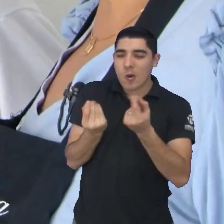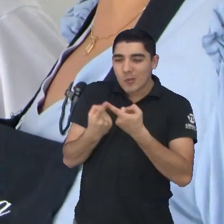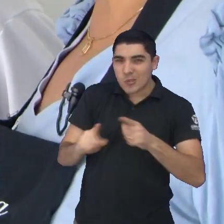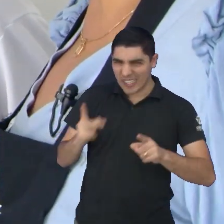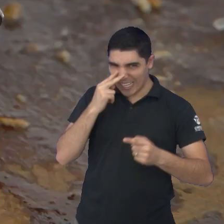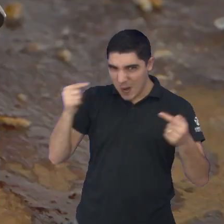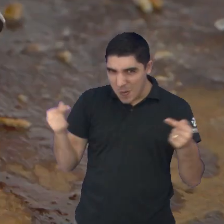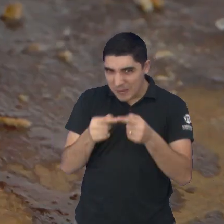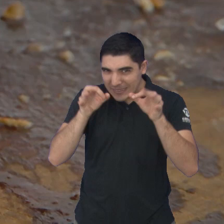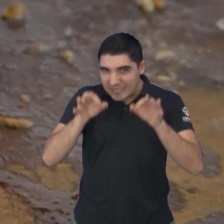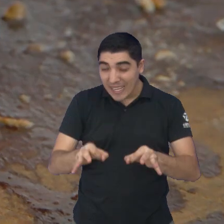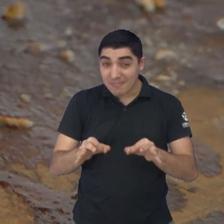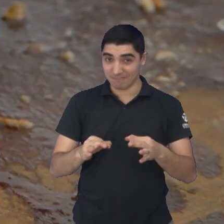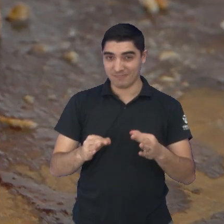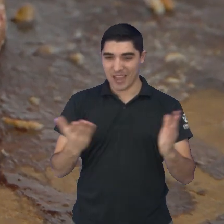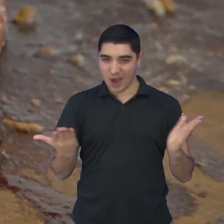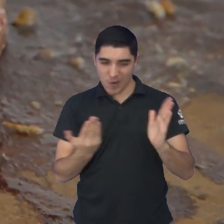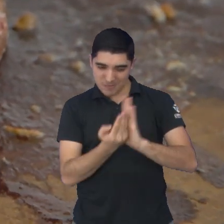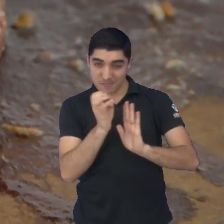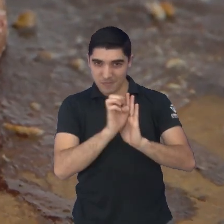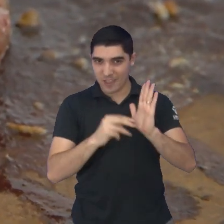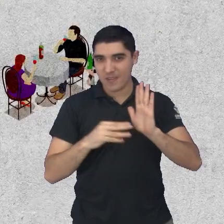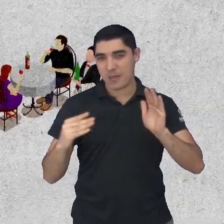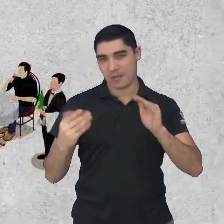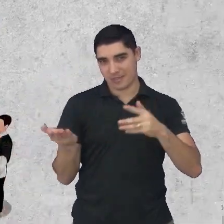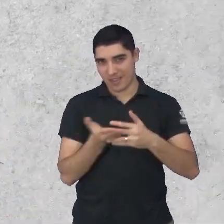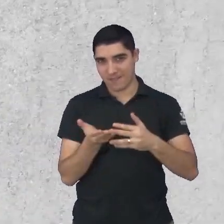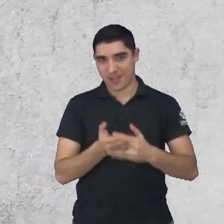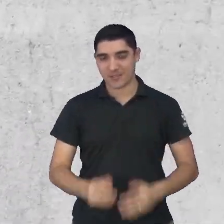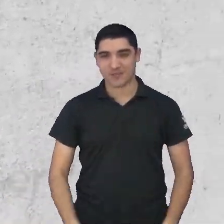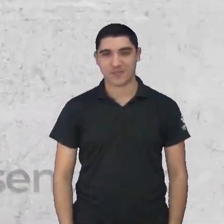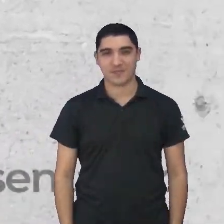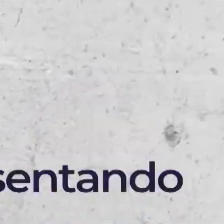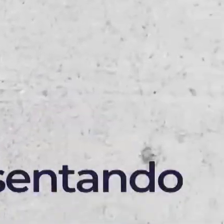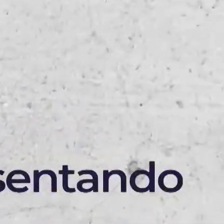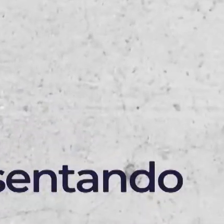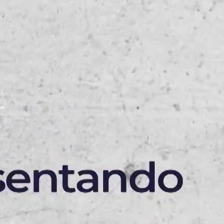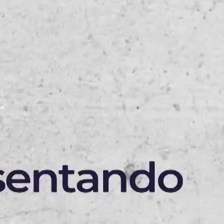da carne? O Estação Mercado volta já.